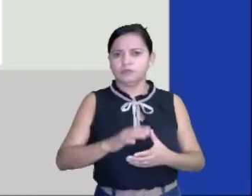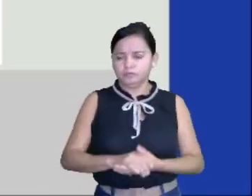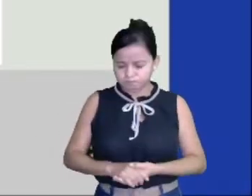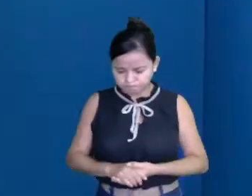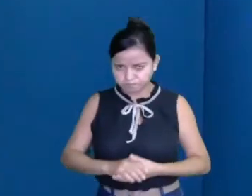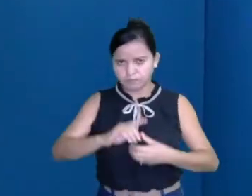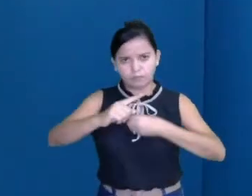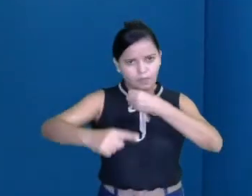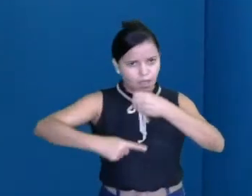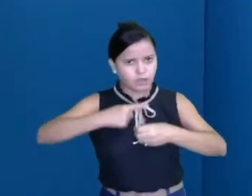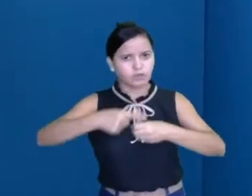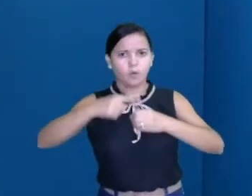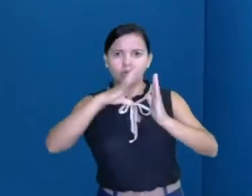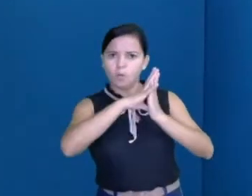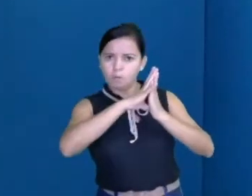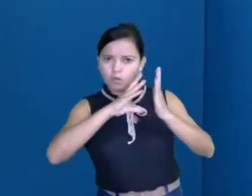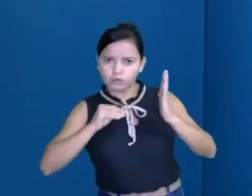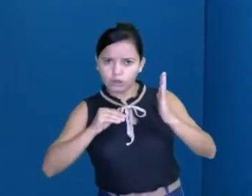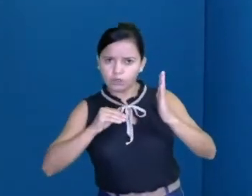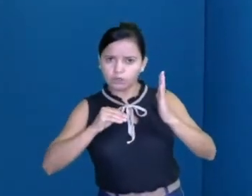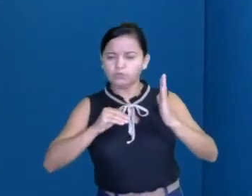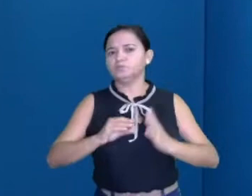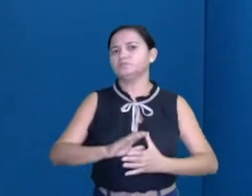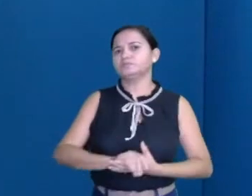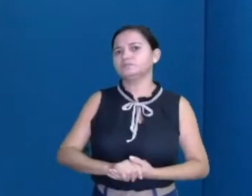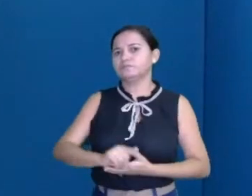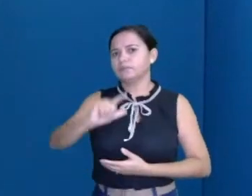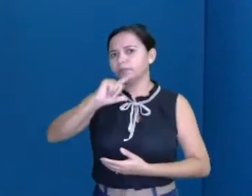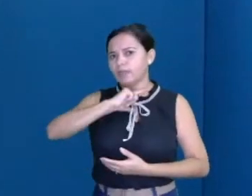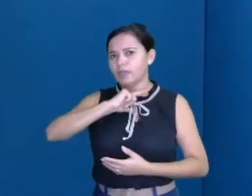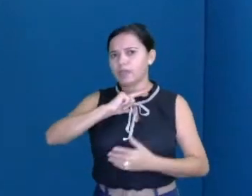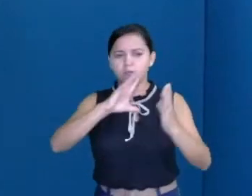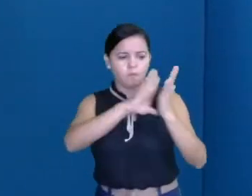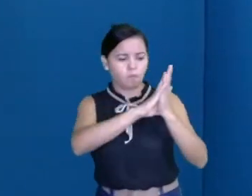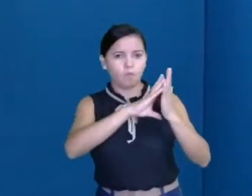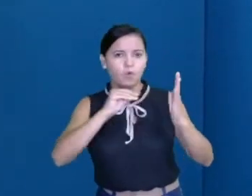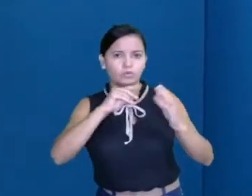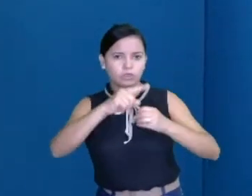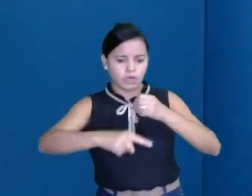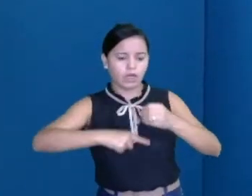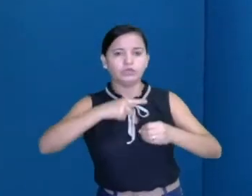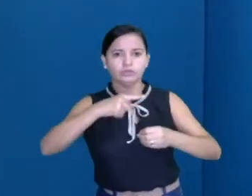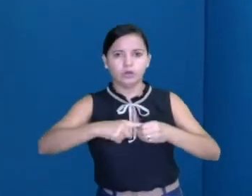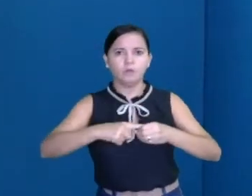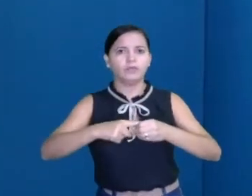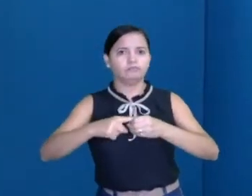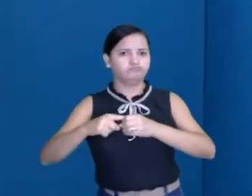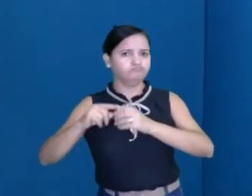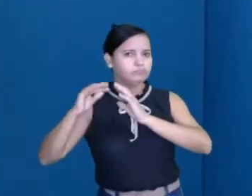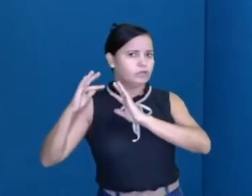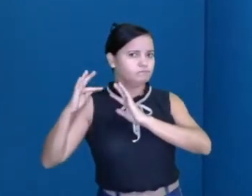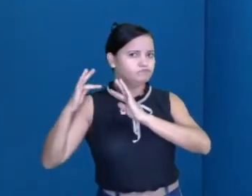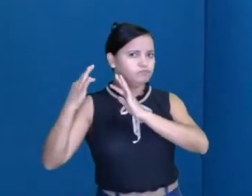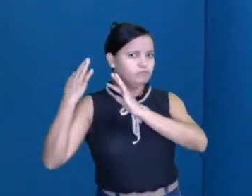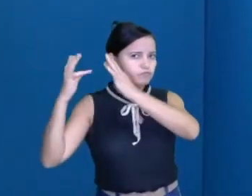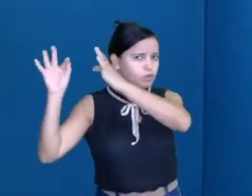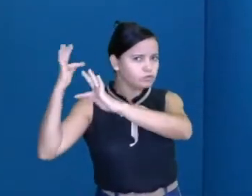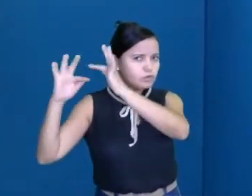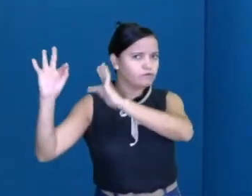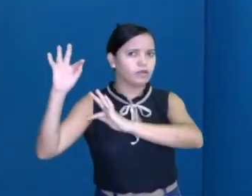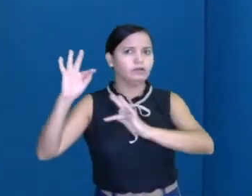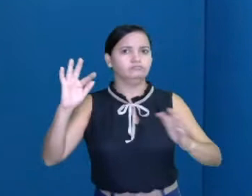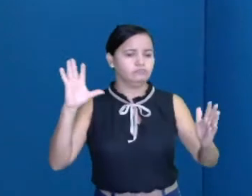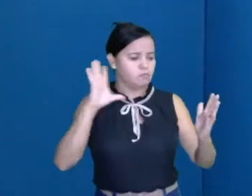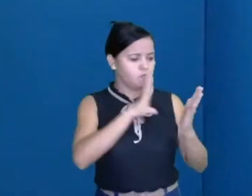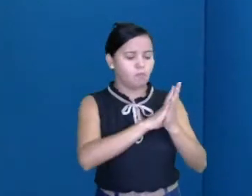aqui comigo, produção, o modelo atômico baseado em dois grandes momentos, o chamado modelo atômico a partir da perspectiva filosófica e o modelo atômico a partir da